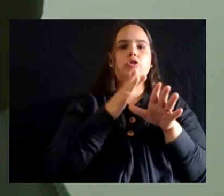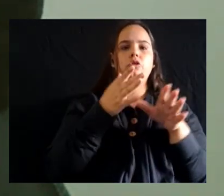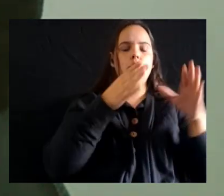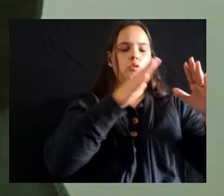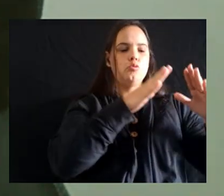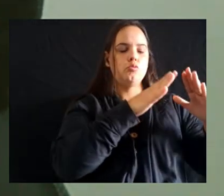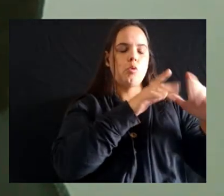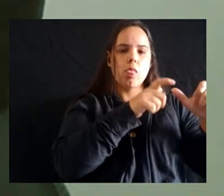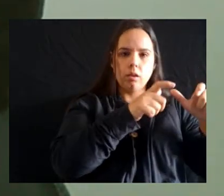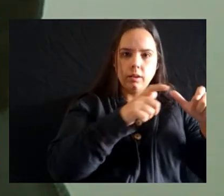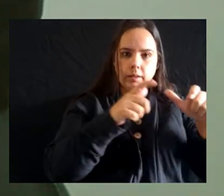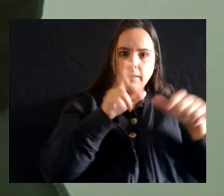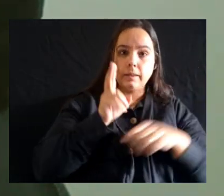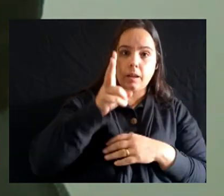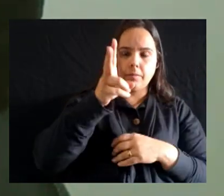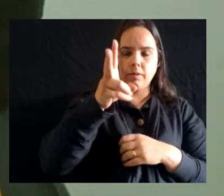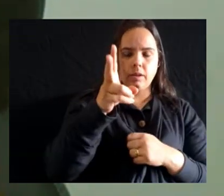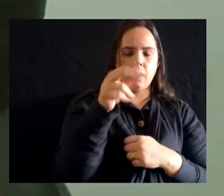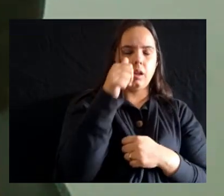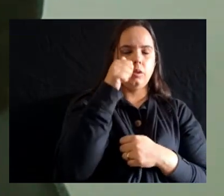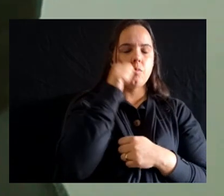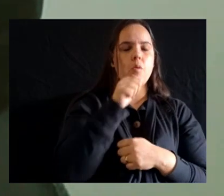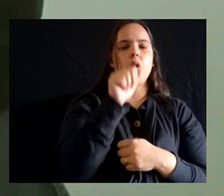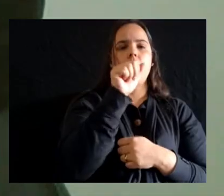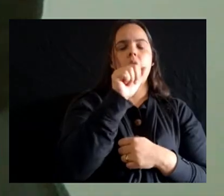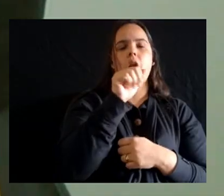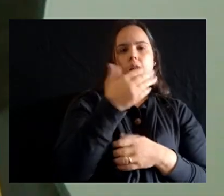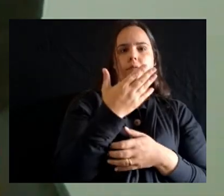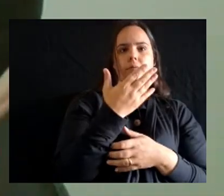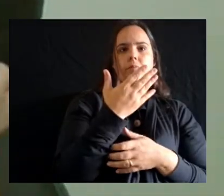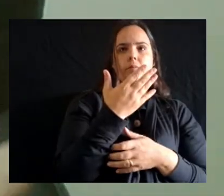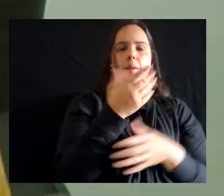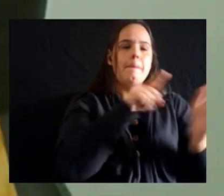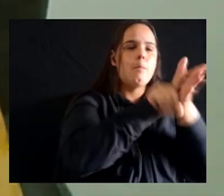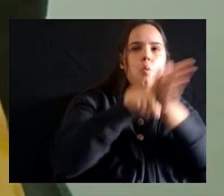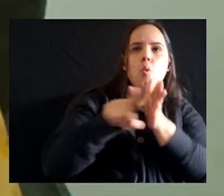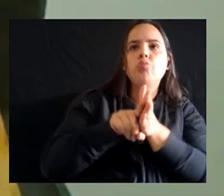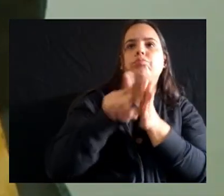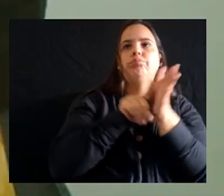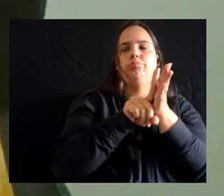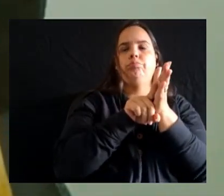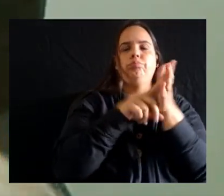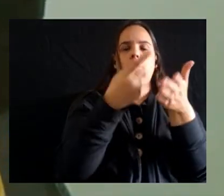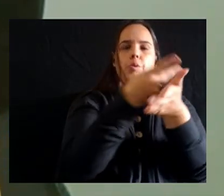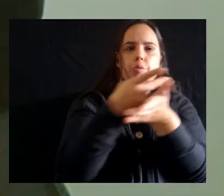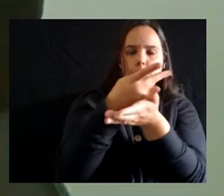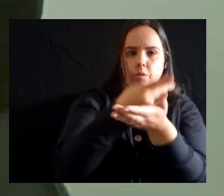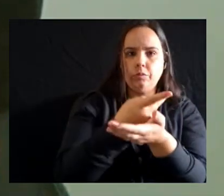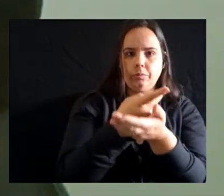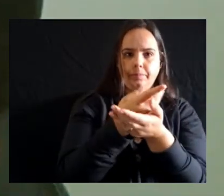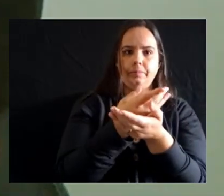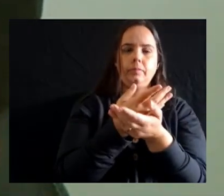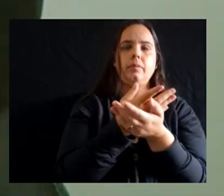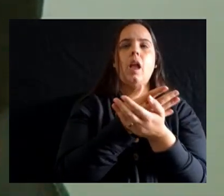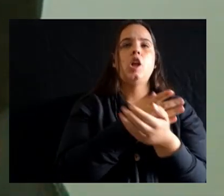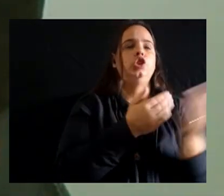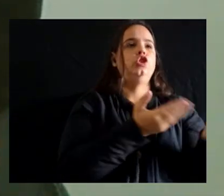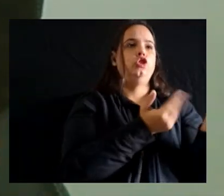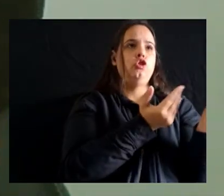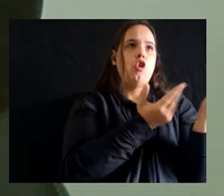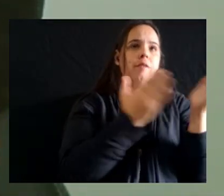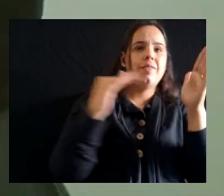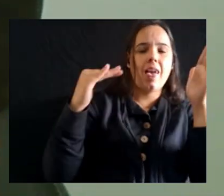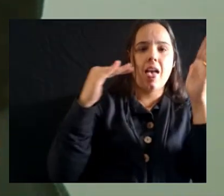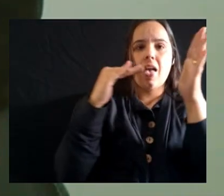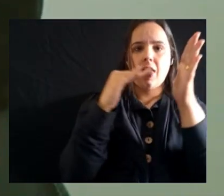100% mulheres. Olha só. Né? Então, e assim, desde adolescente até mulheres